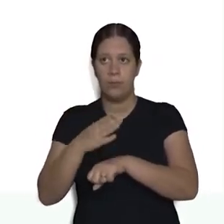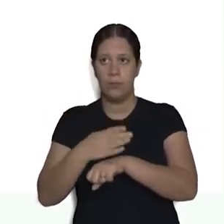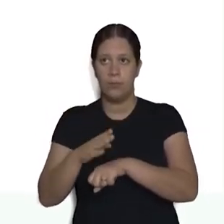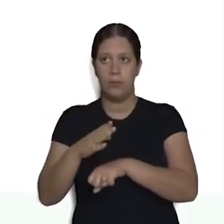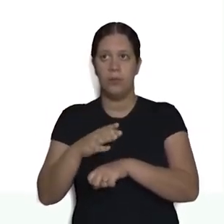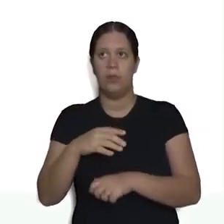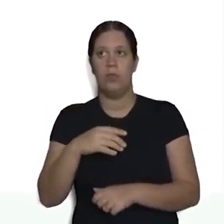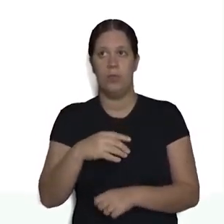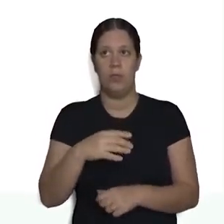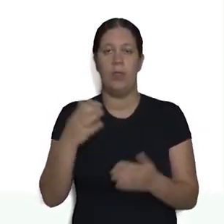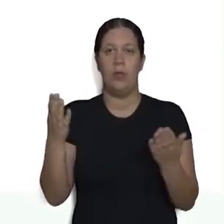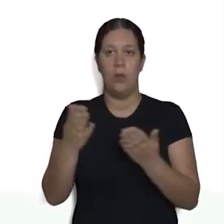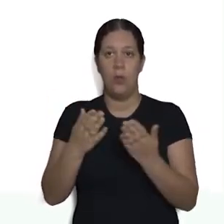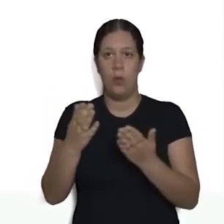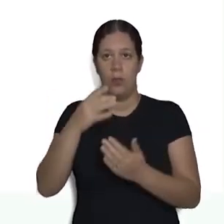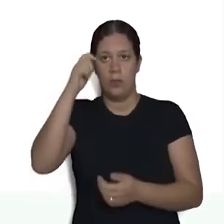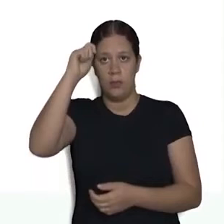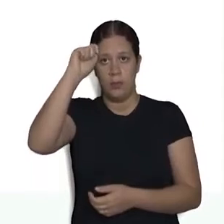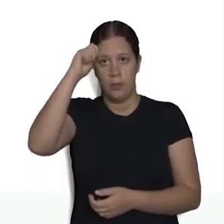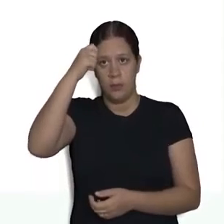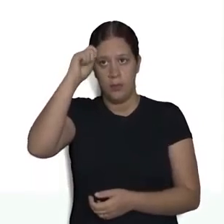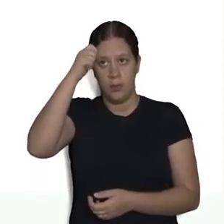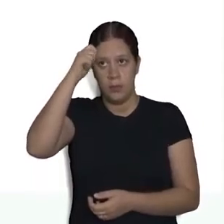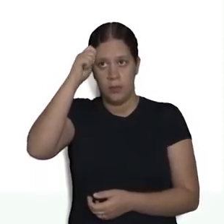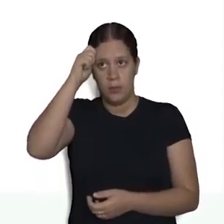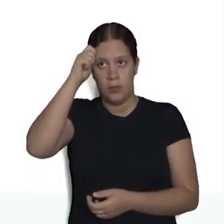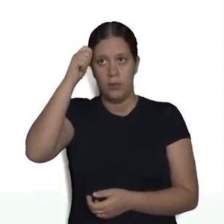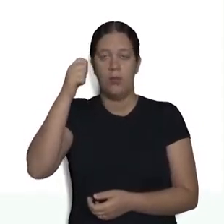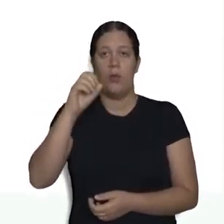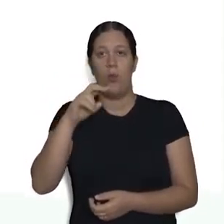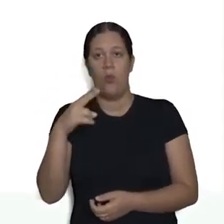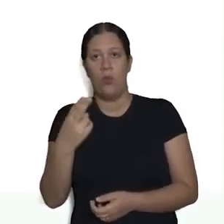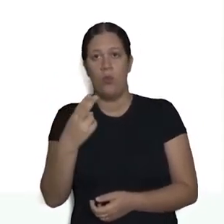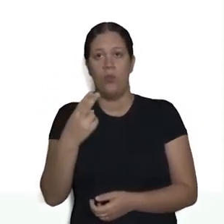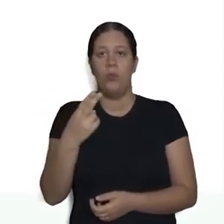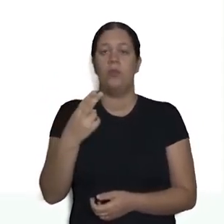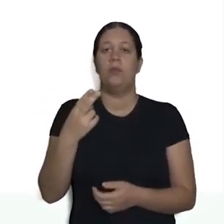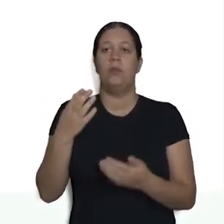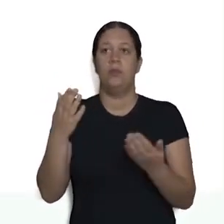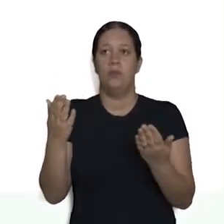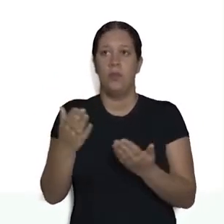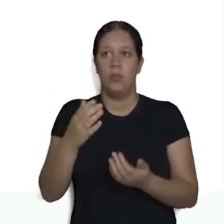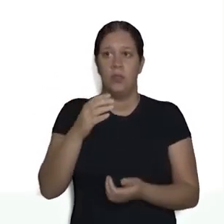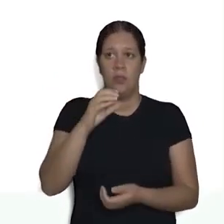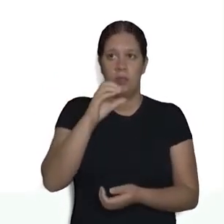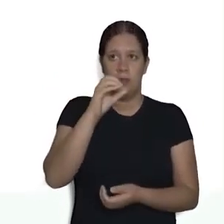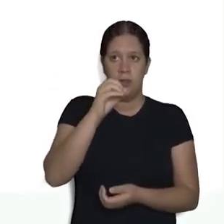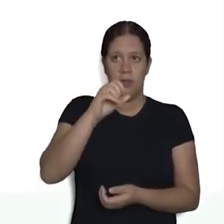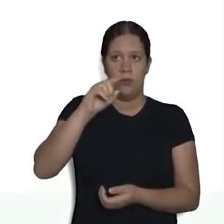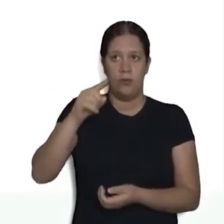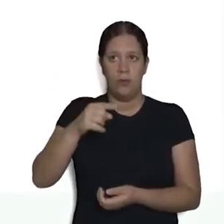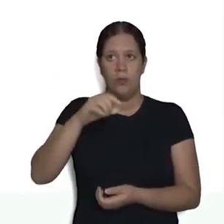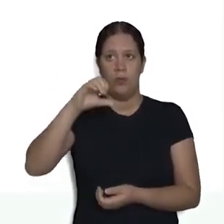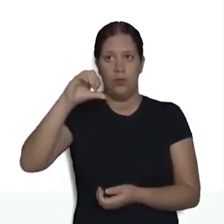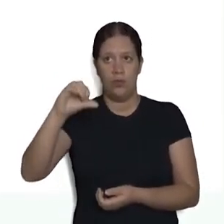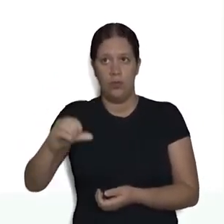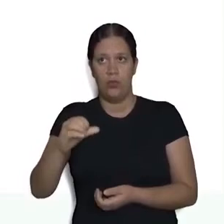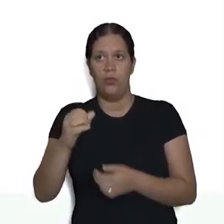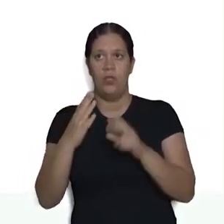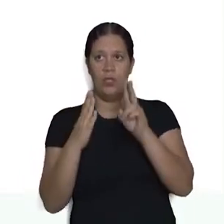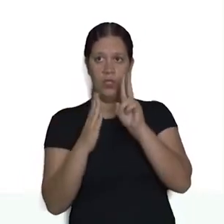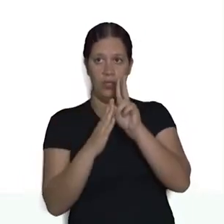se autodeclaram pretas ou negras, e 0,9% de amarelos ou indígenas,